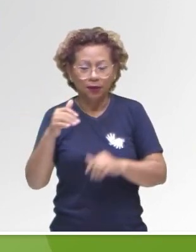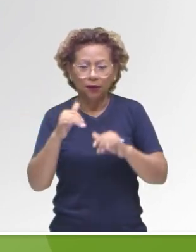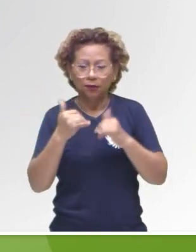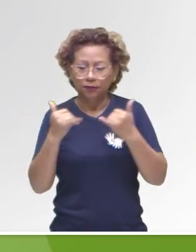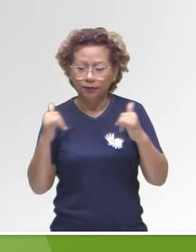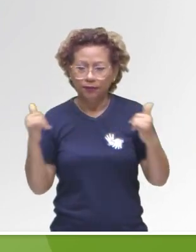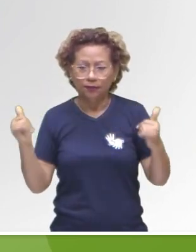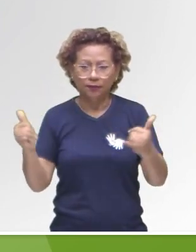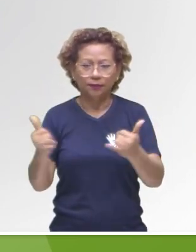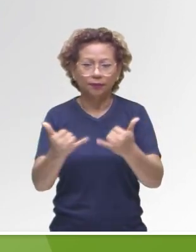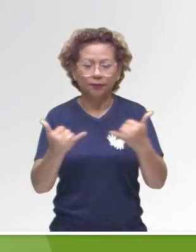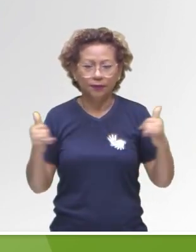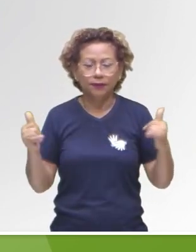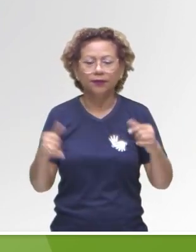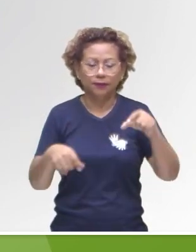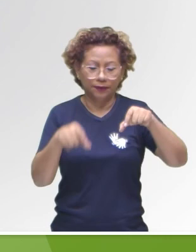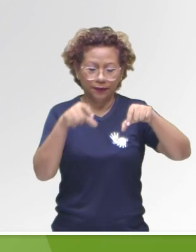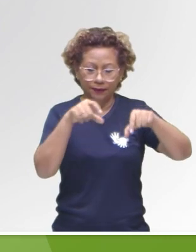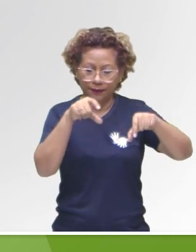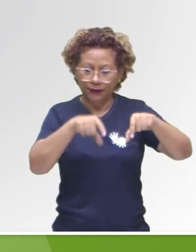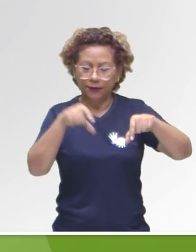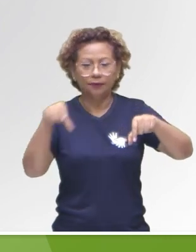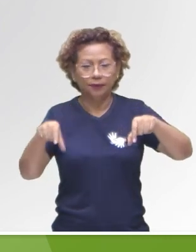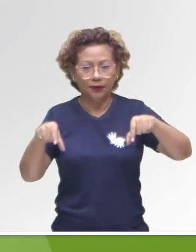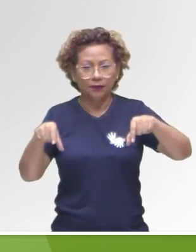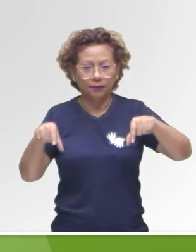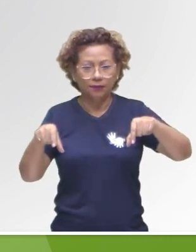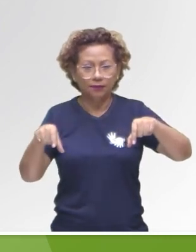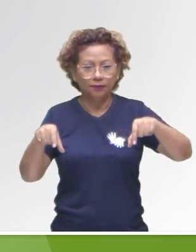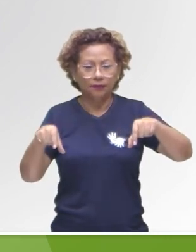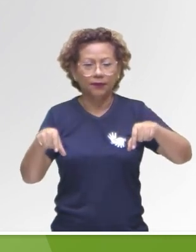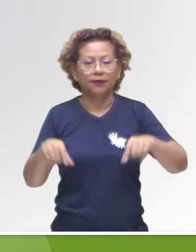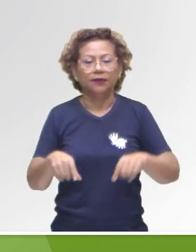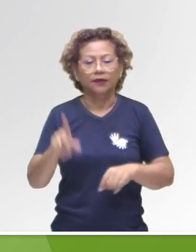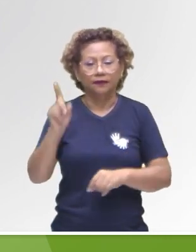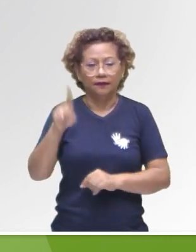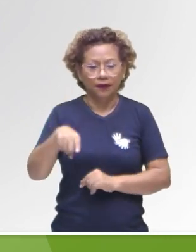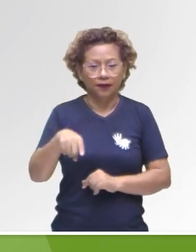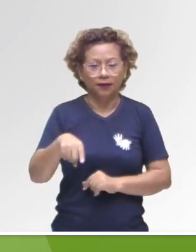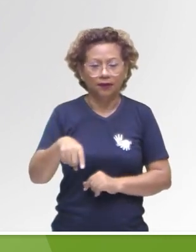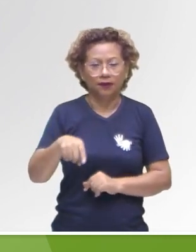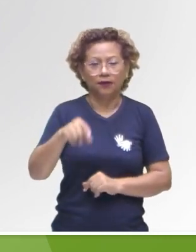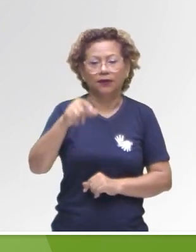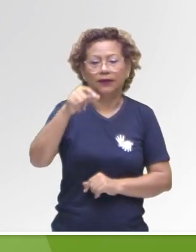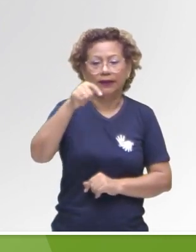também é a carga em cada capacitor, vai ser 12 sobre 7